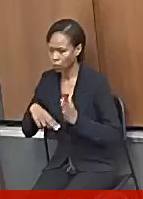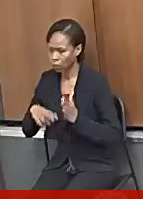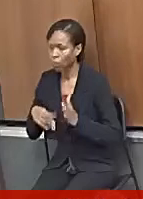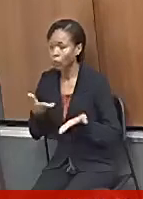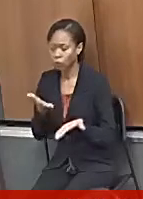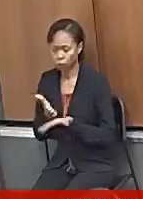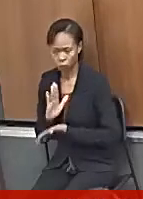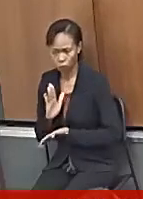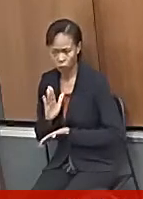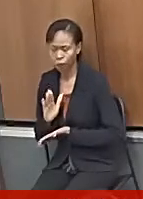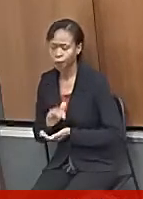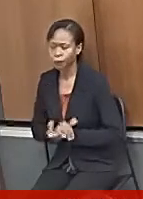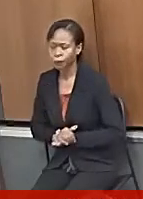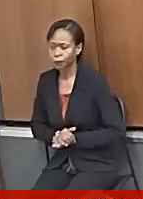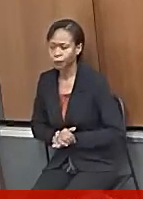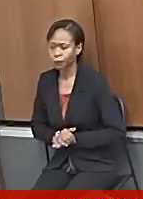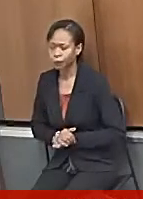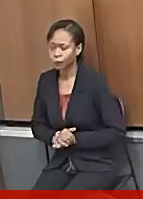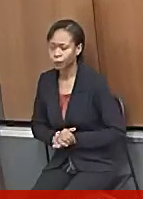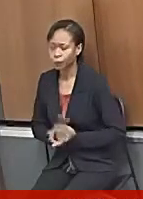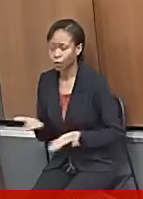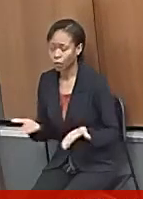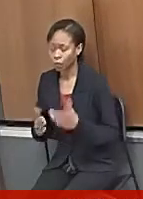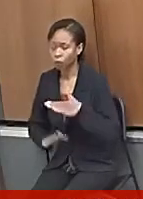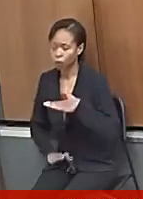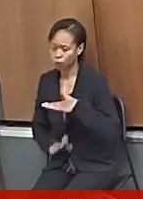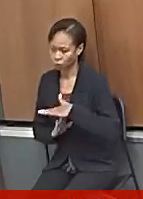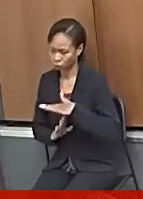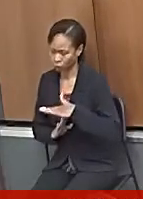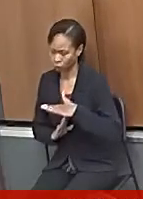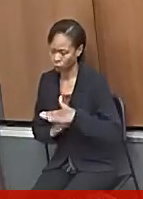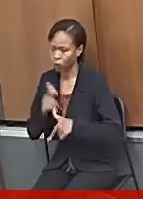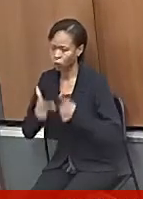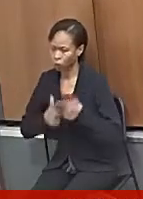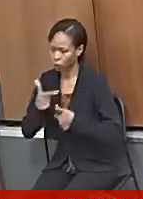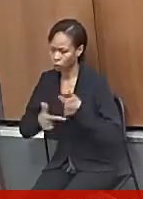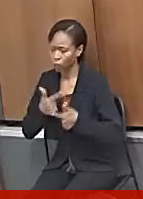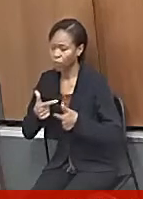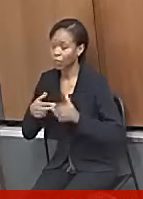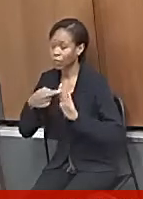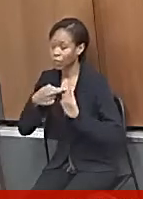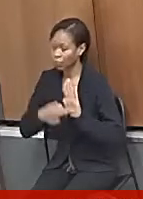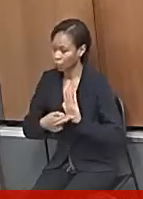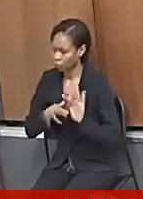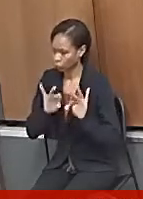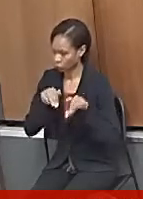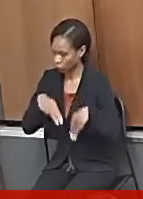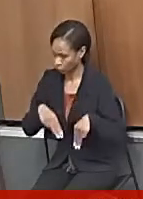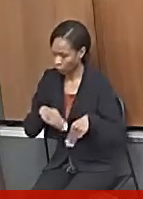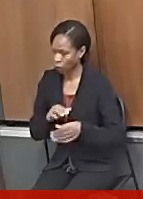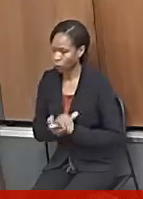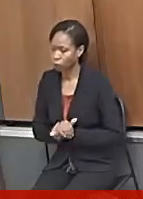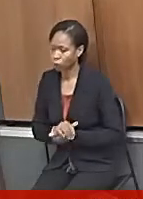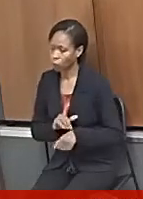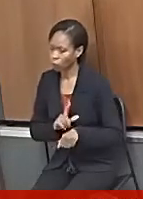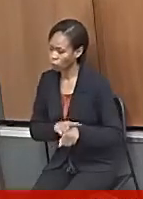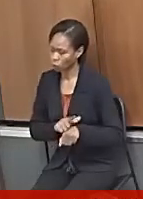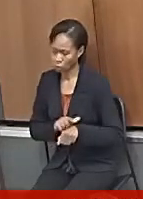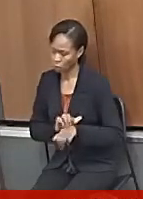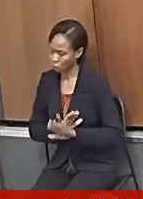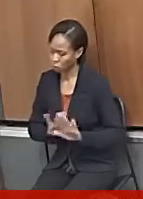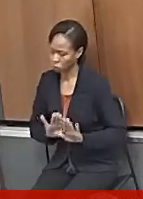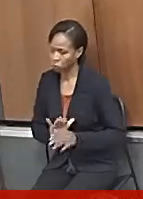pode solicitar sua subscrição estão suspensos os trabalhos da comissão de redação final por tempo indeterminado